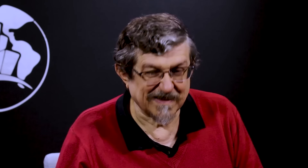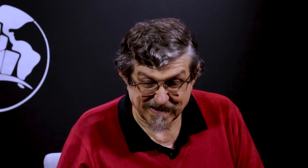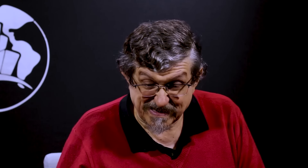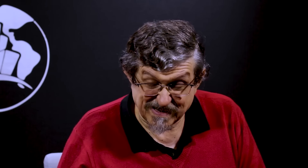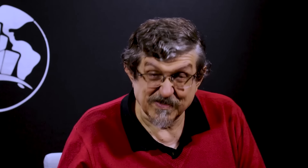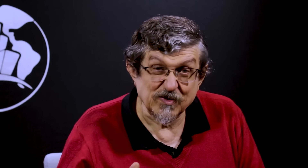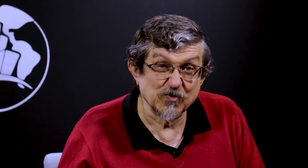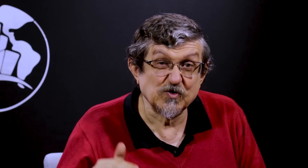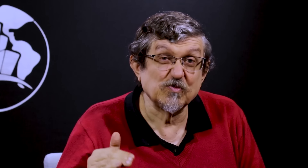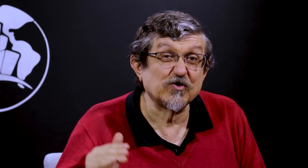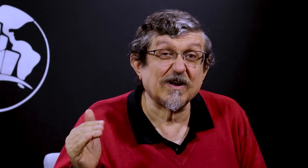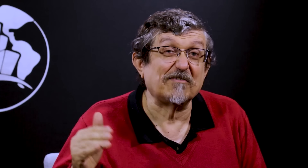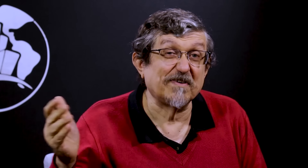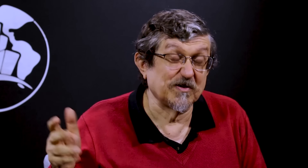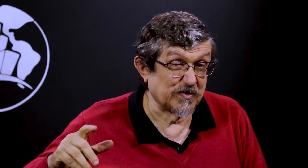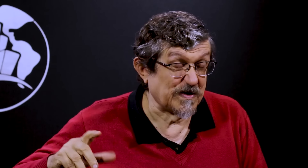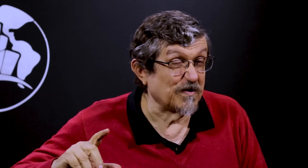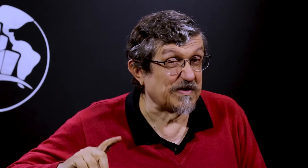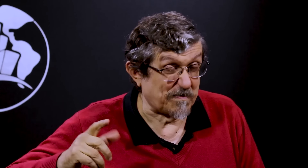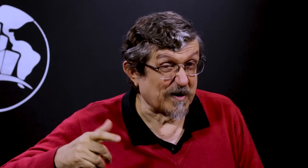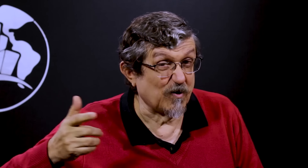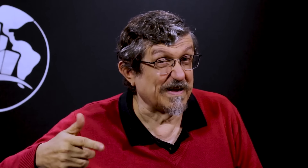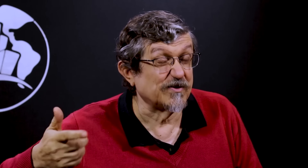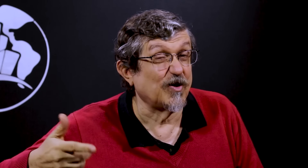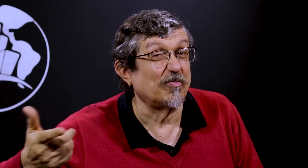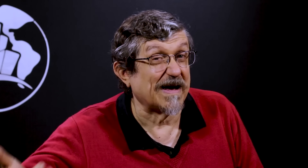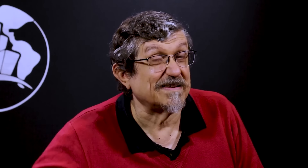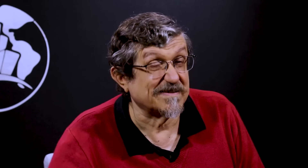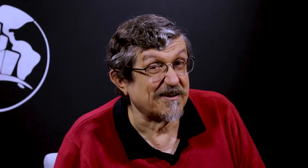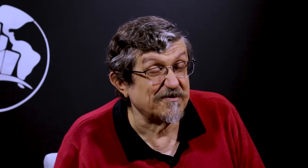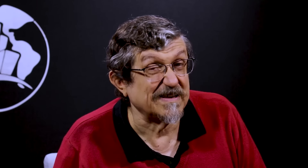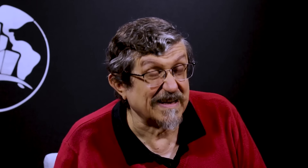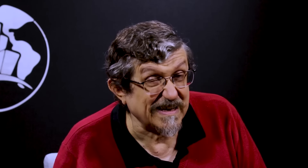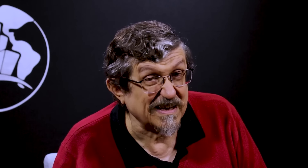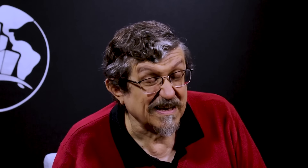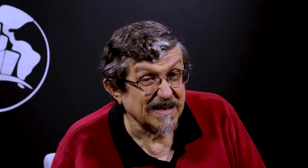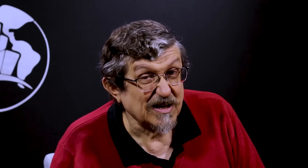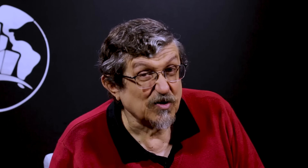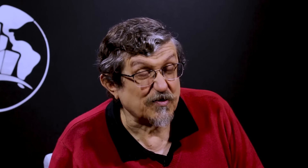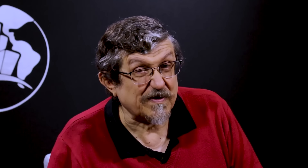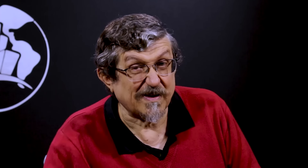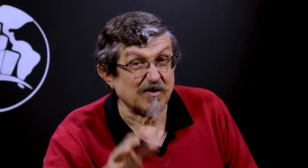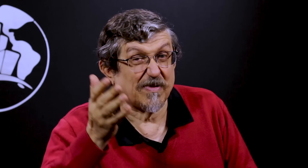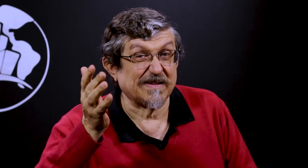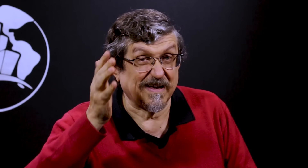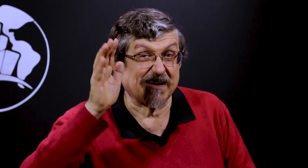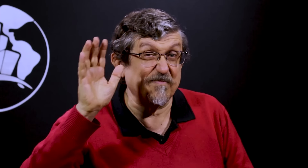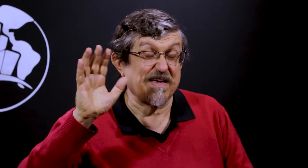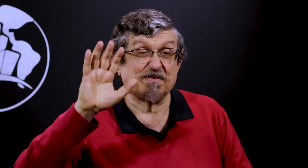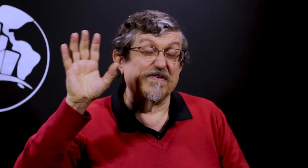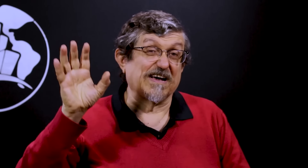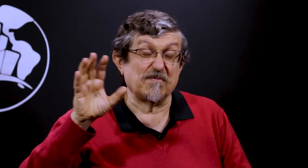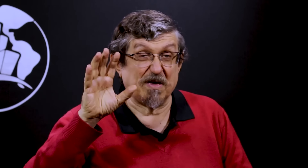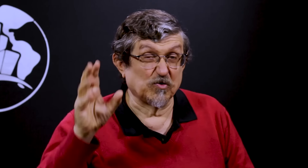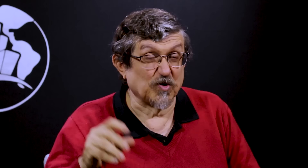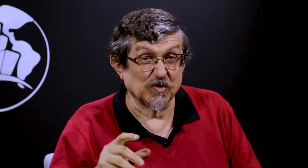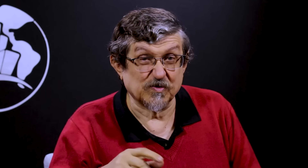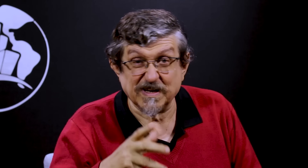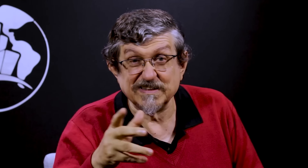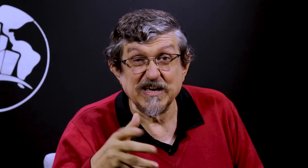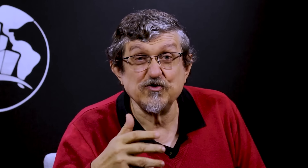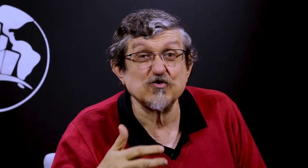parecer que esses últimos solavancos que você pegou nas lombadas da vida aí o fizeram bater a cabeça e ficar